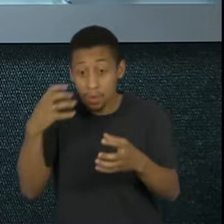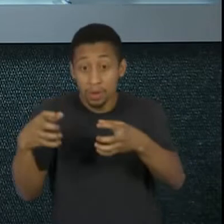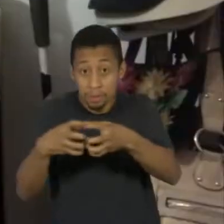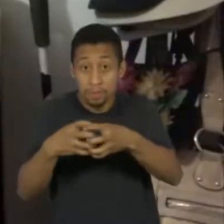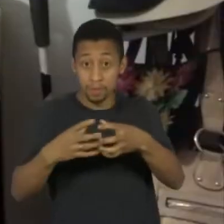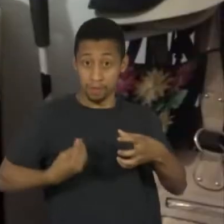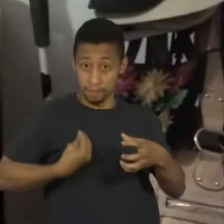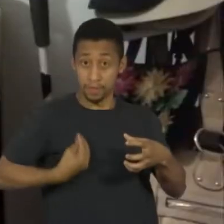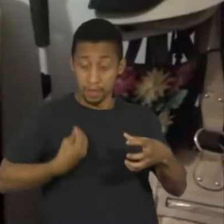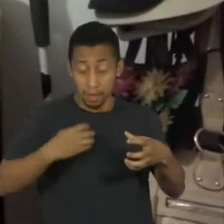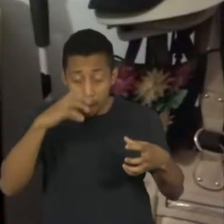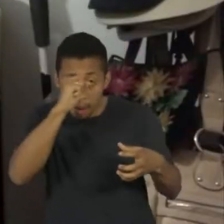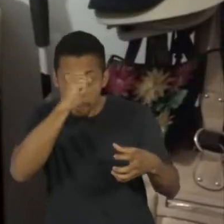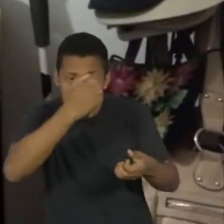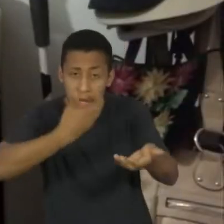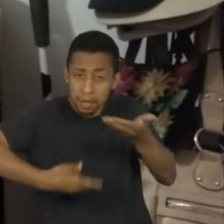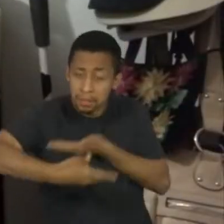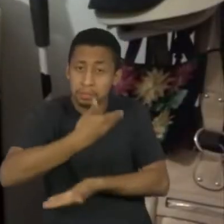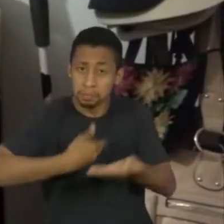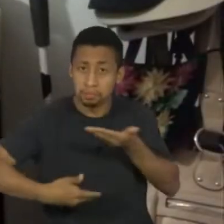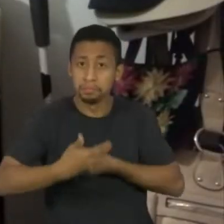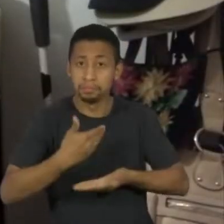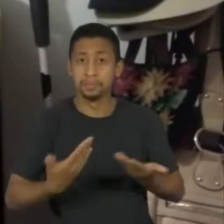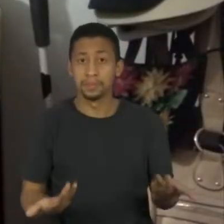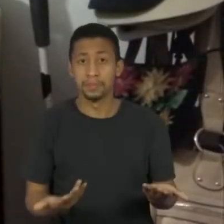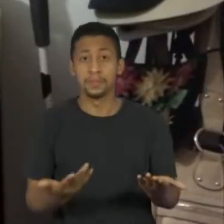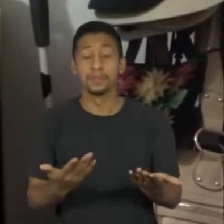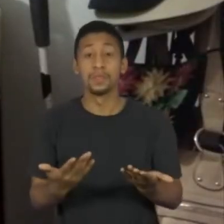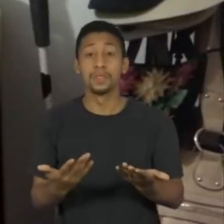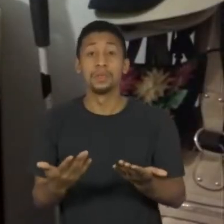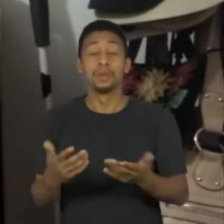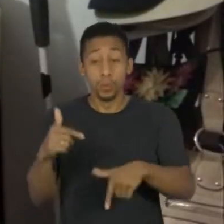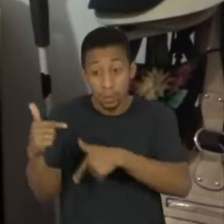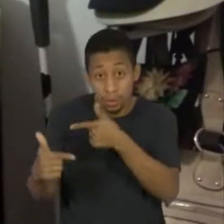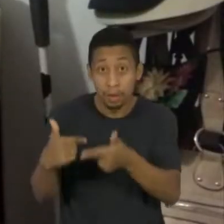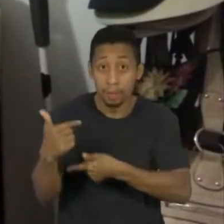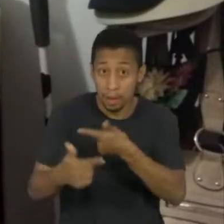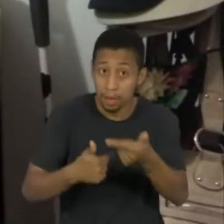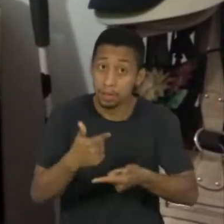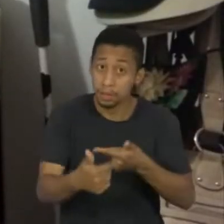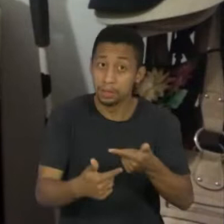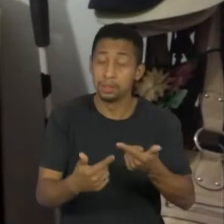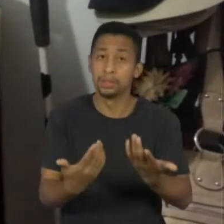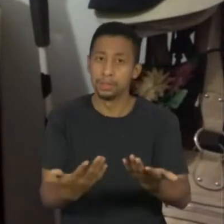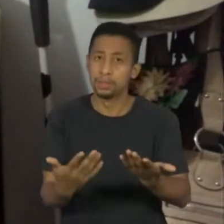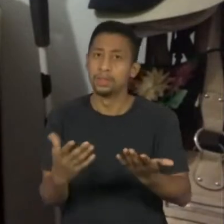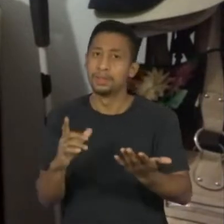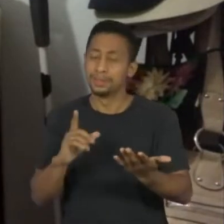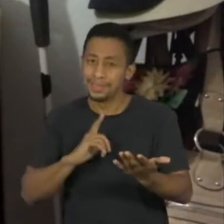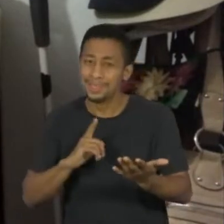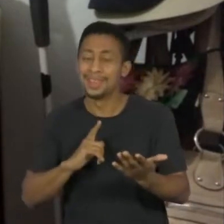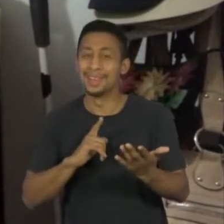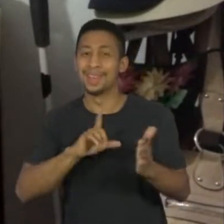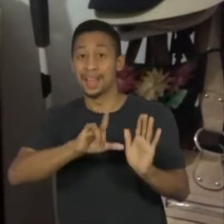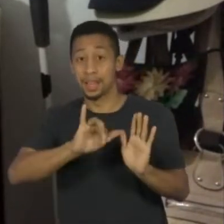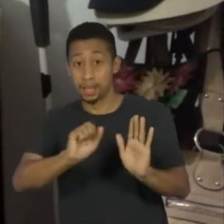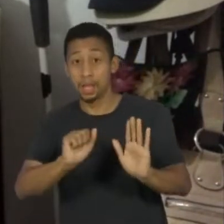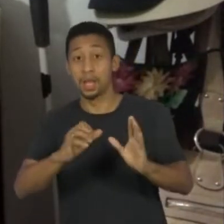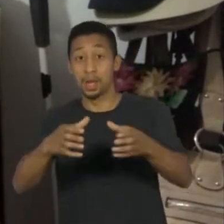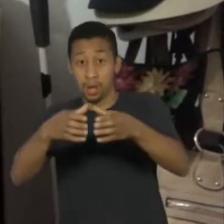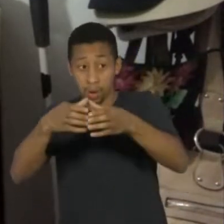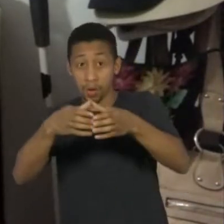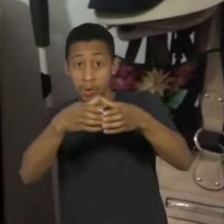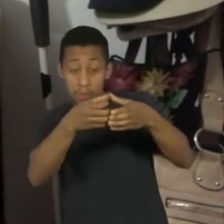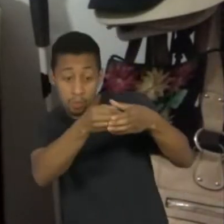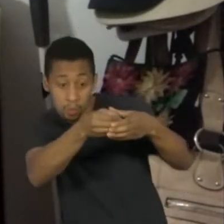com elas. Acho que a gente também precisa evoluir bastante na questão do trabalho, embora a gente tenha a lei de cotas, embora a gente tenha